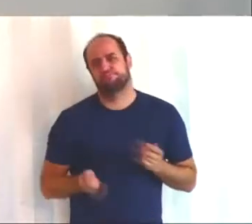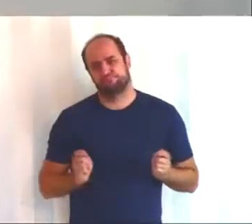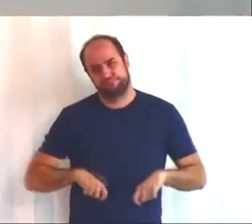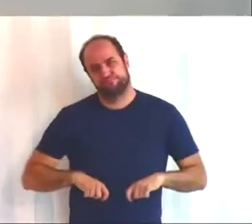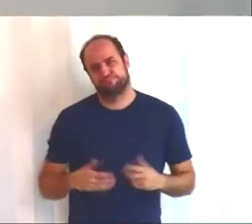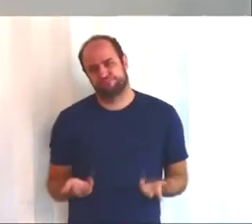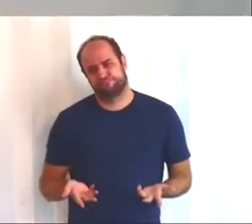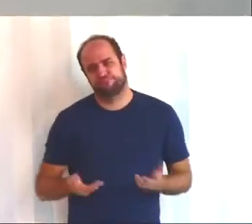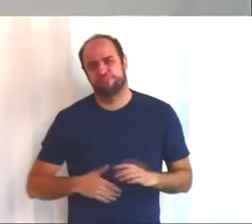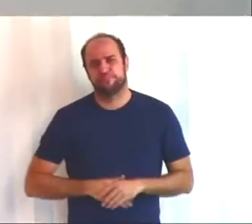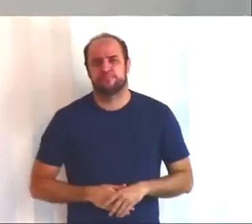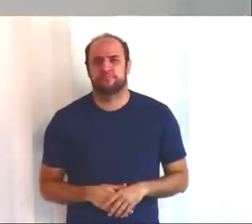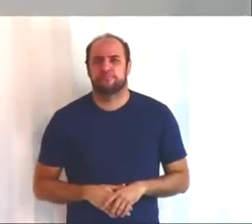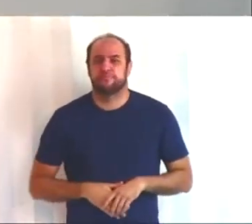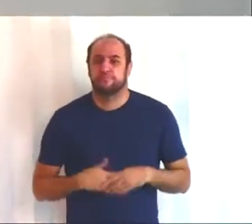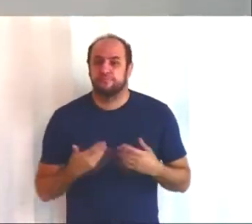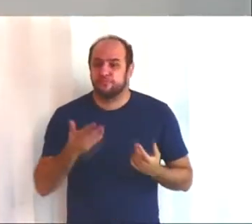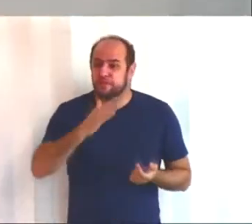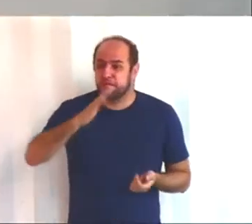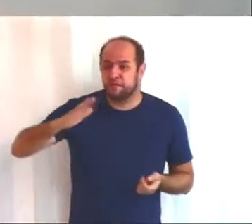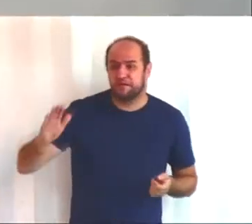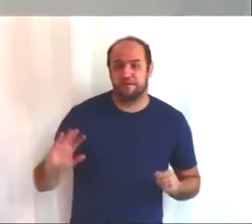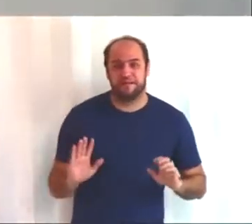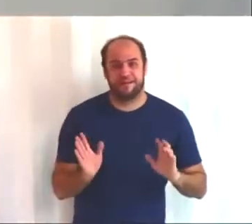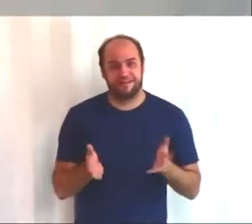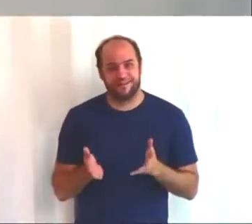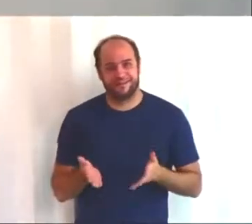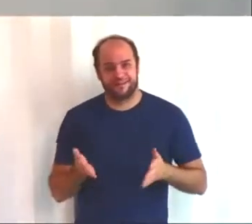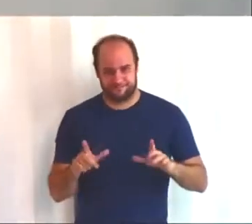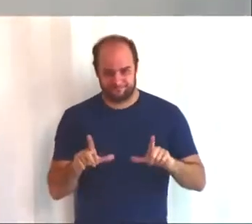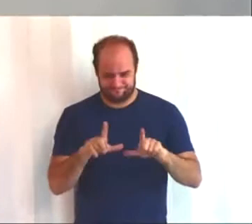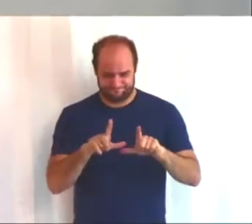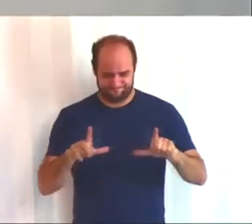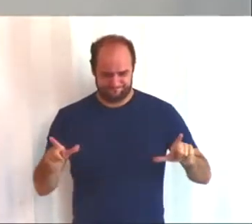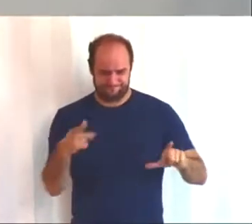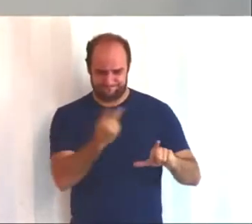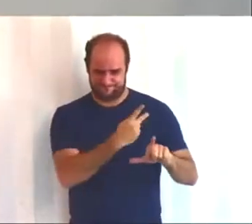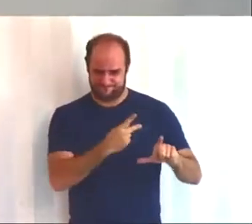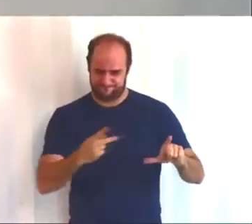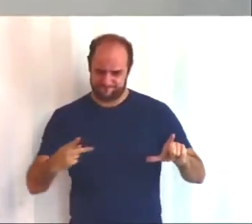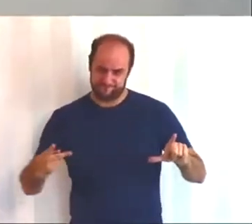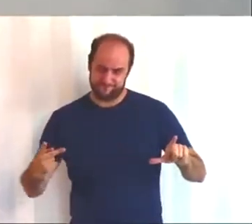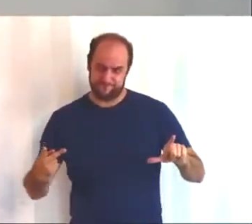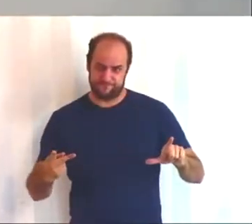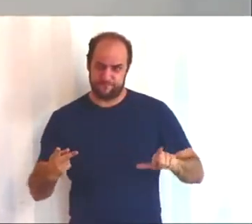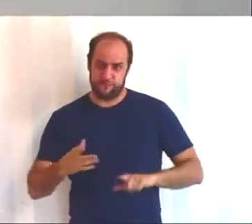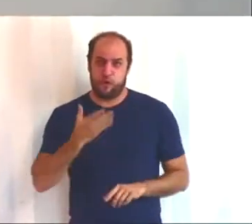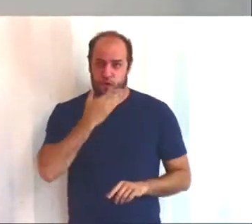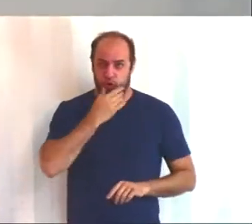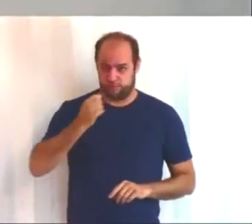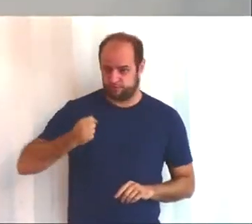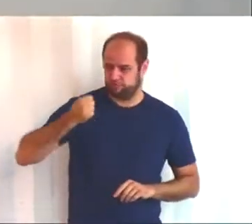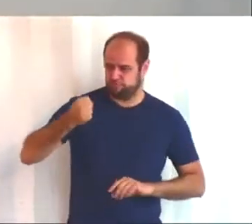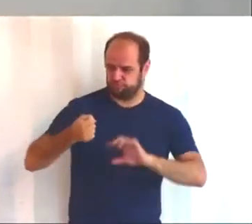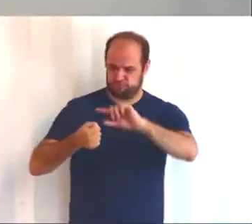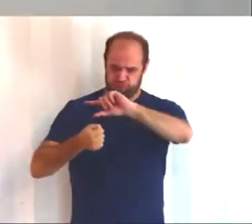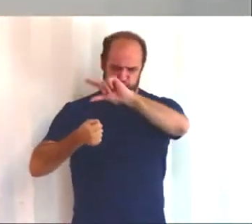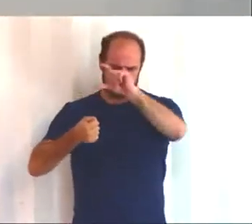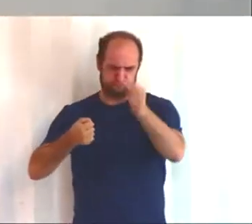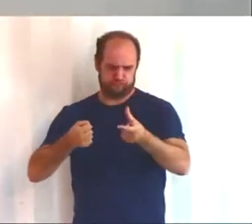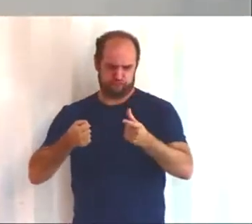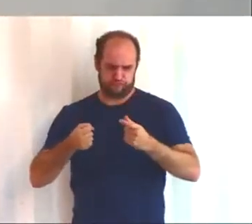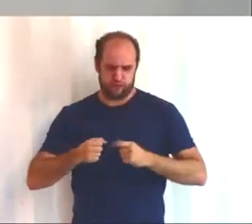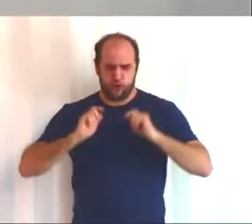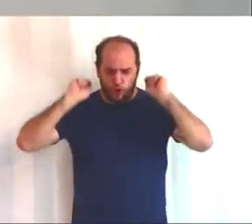cair. Então, crianças, nessa planície que vocês estão desenhando, de um pastor com um cajado, com as ovelhas